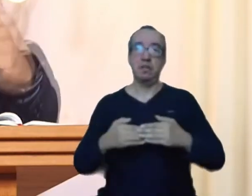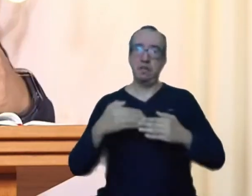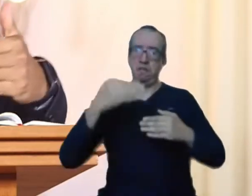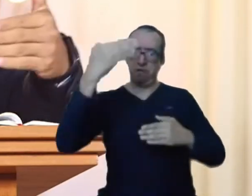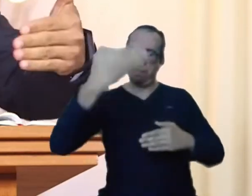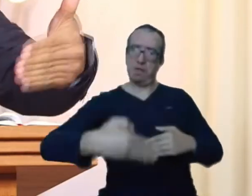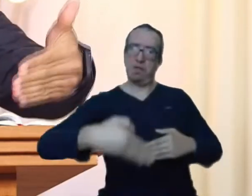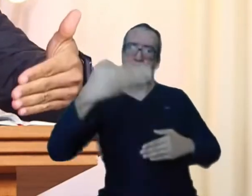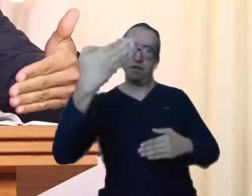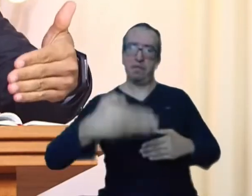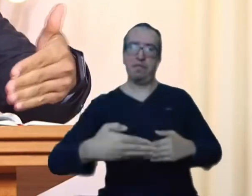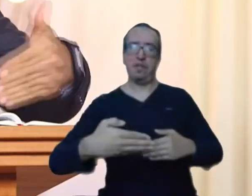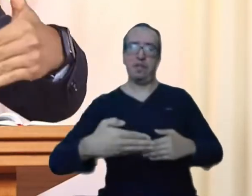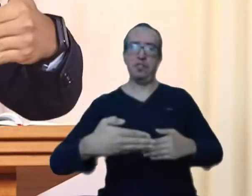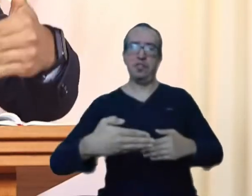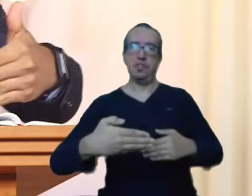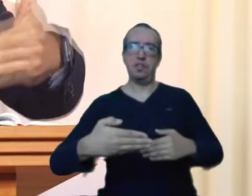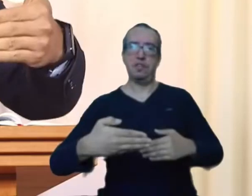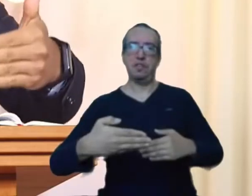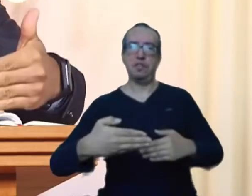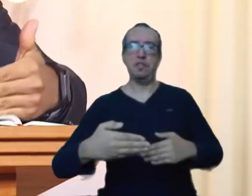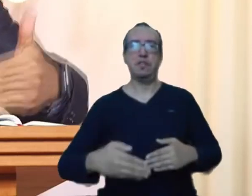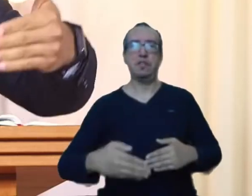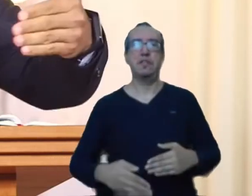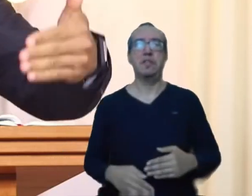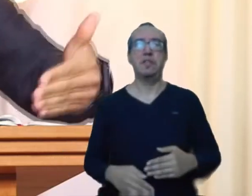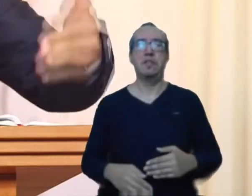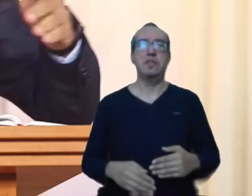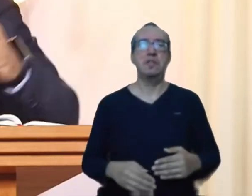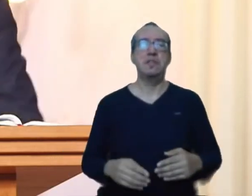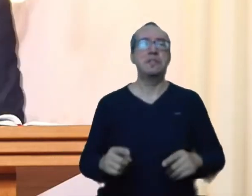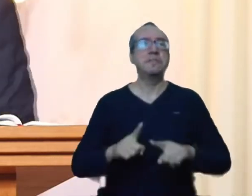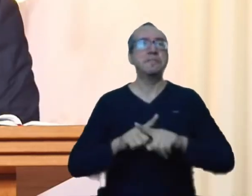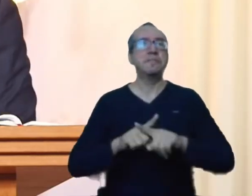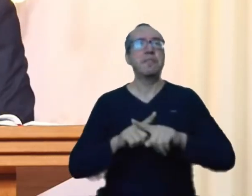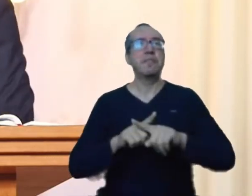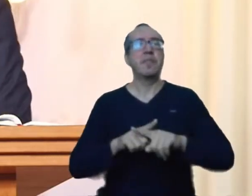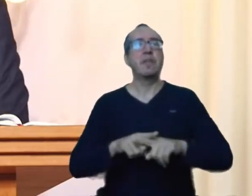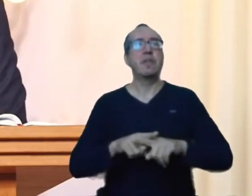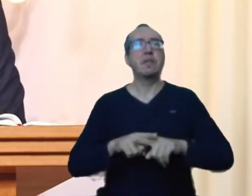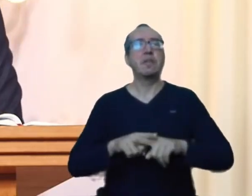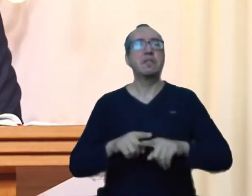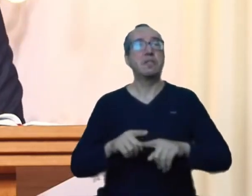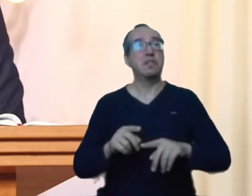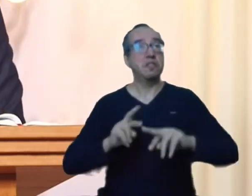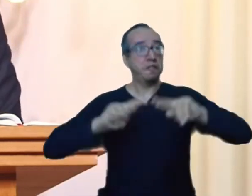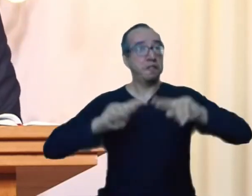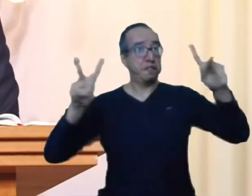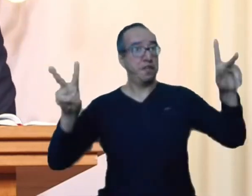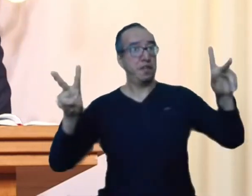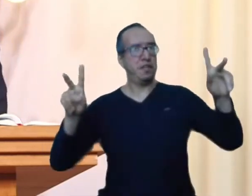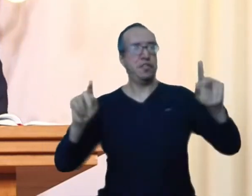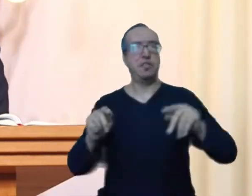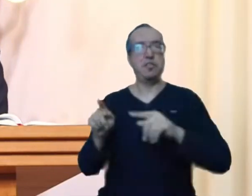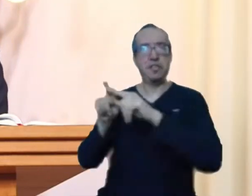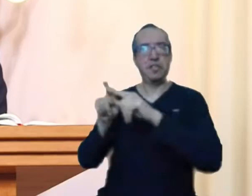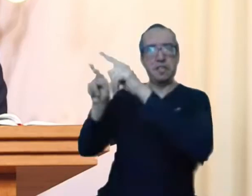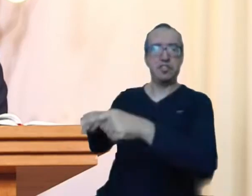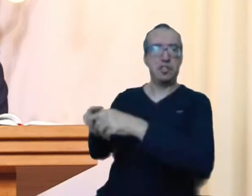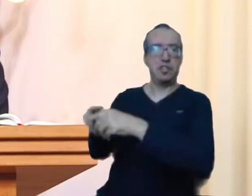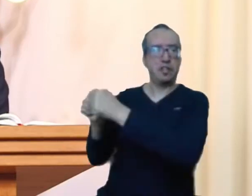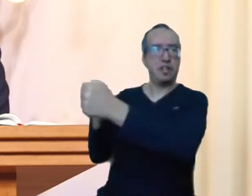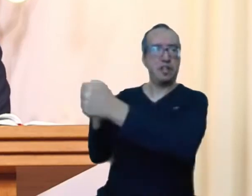sentado mesmo no segundo banco, não está sentado literalmente na janela como estava o Eutico, mas talvez você esteja com esse aparelho na